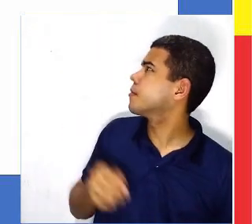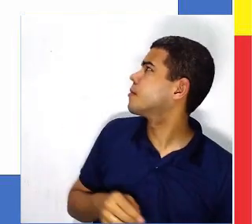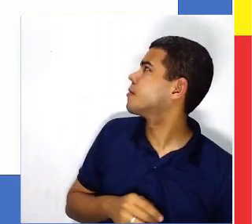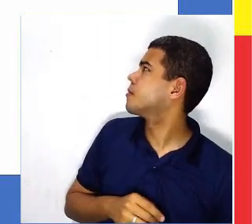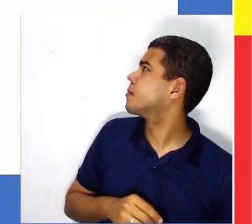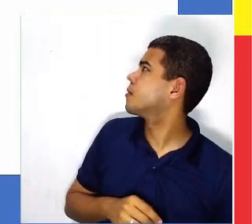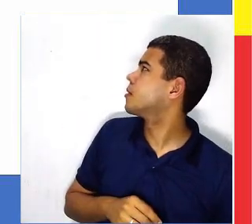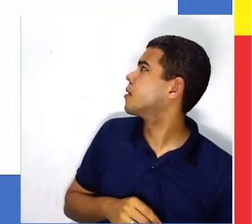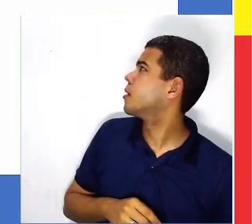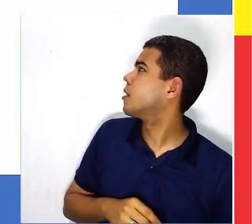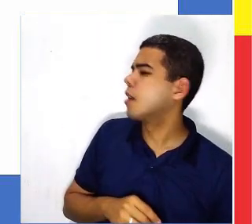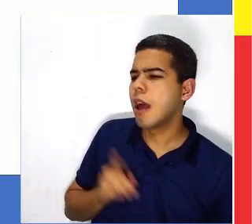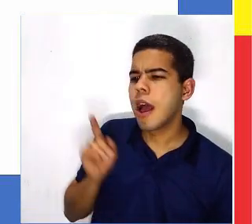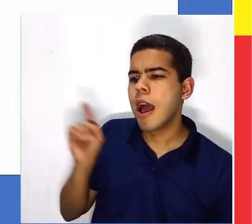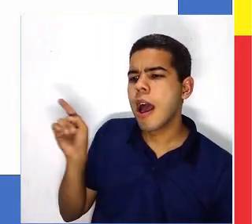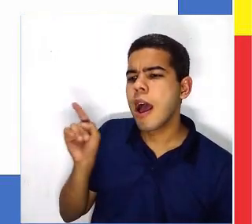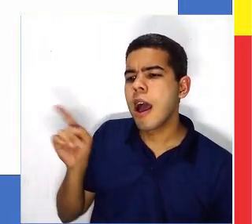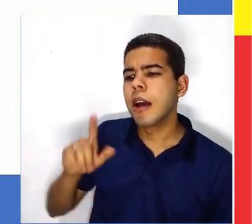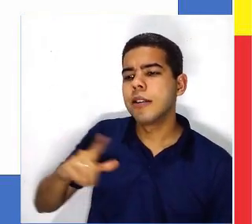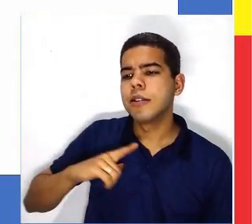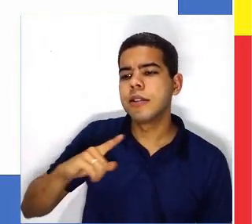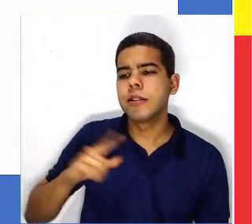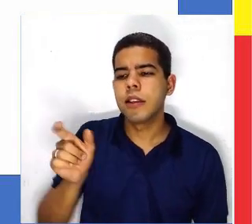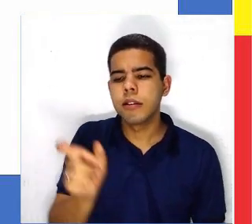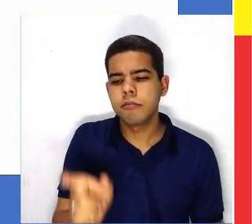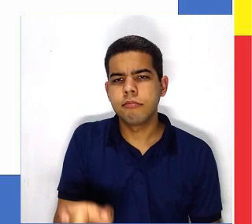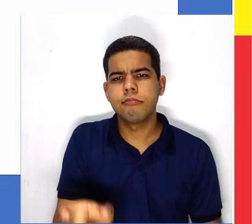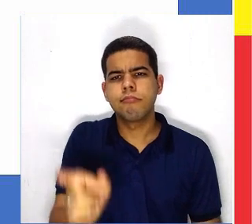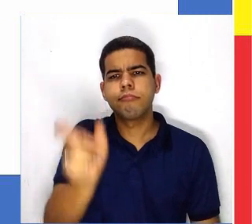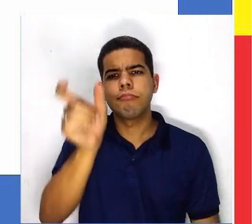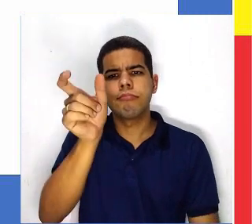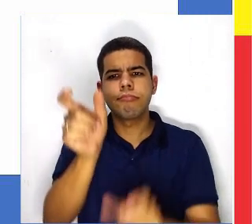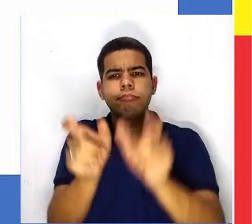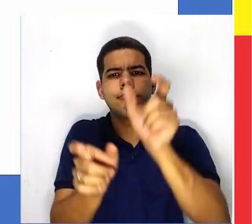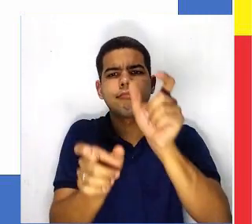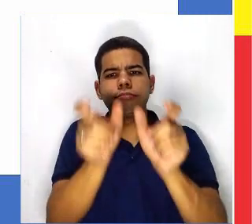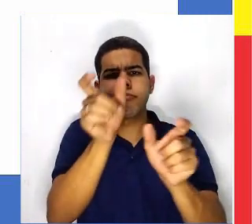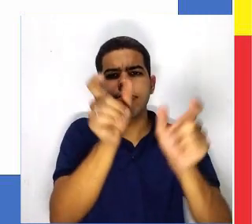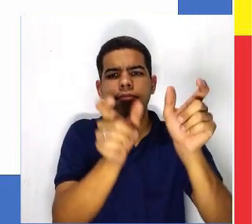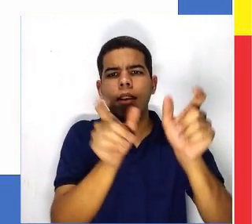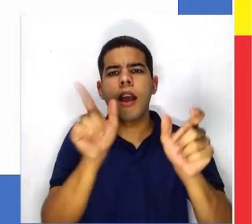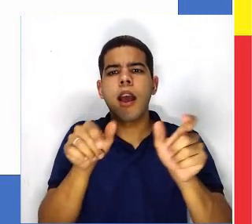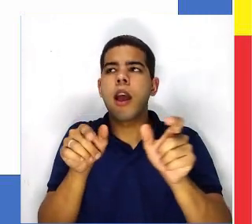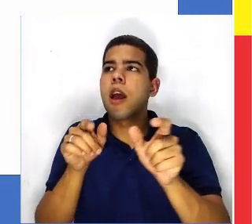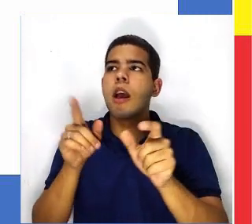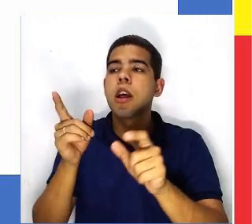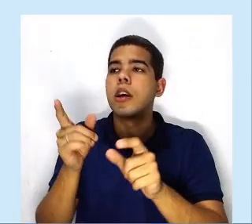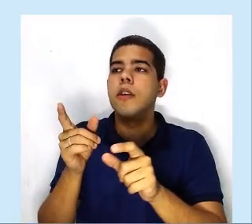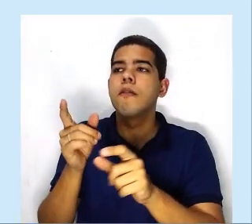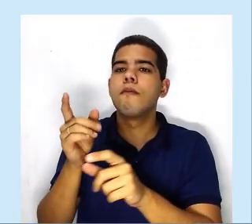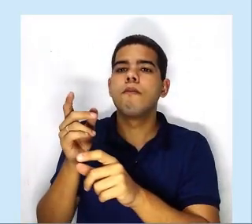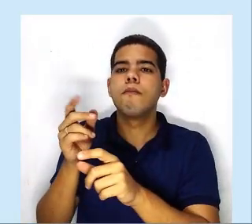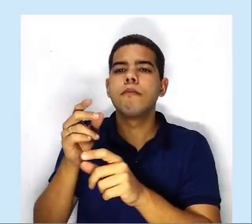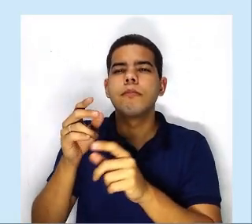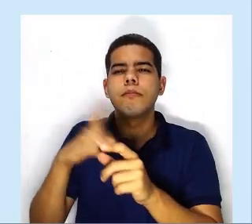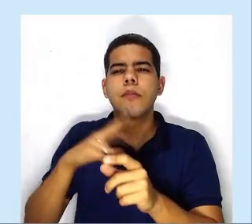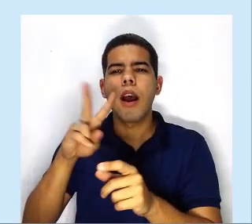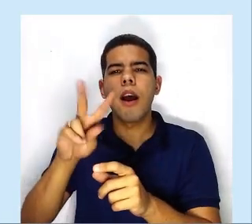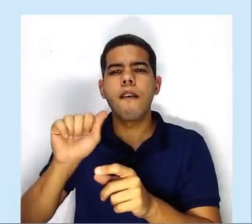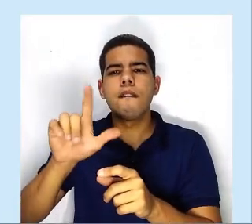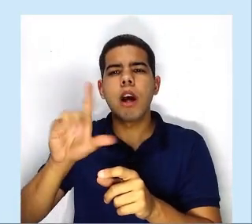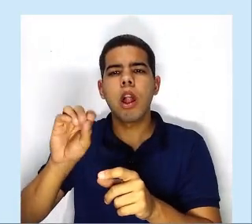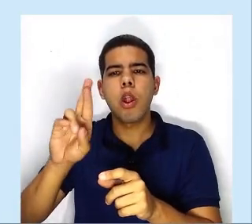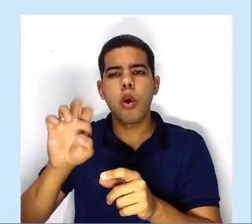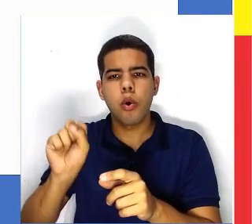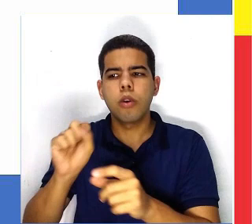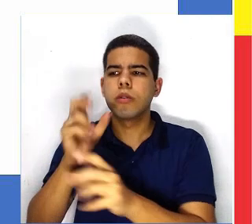representando os valores que você identificou nos resultados do teu trabalho, ok? Observa agora o gráfico